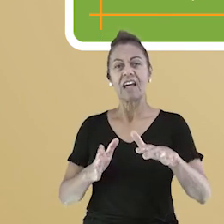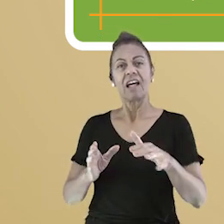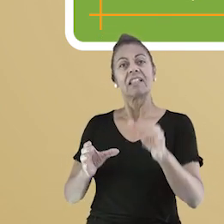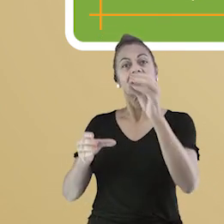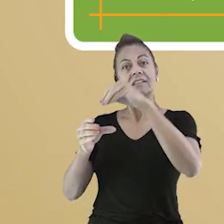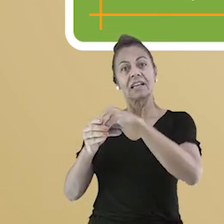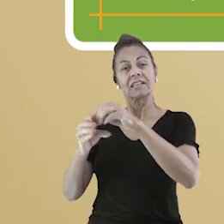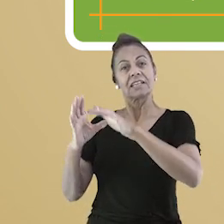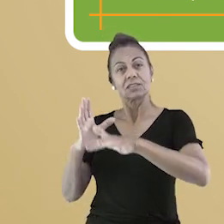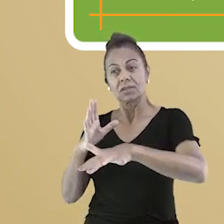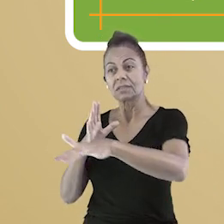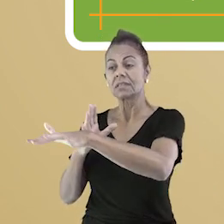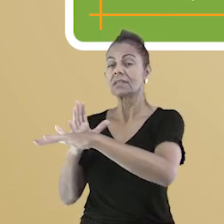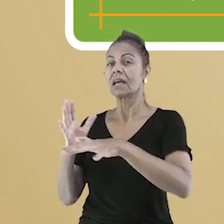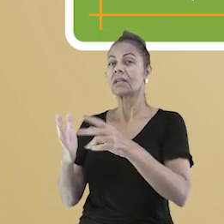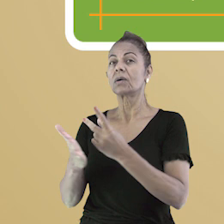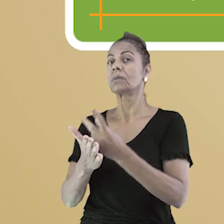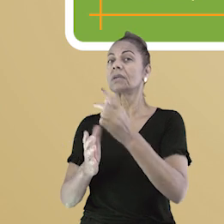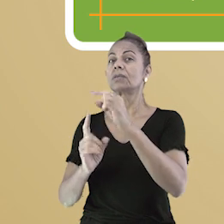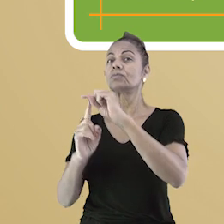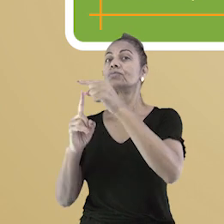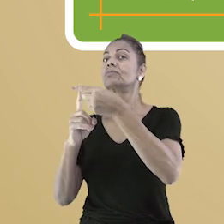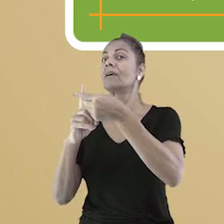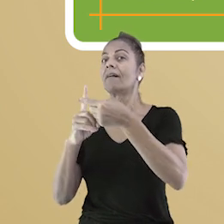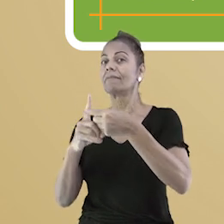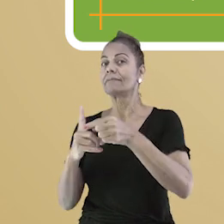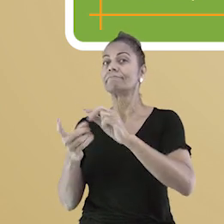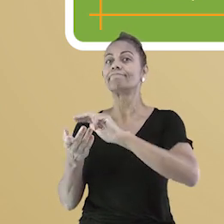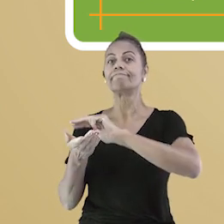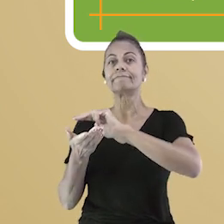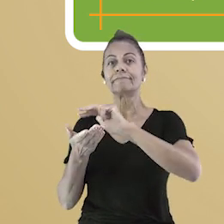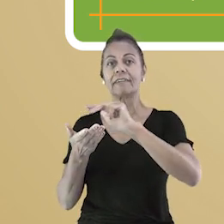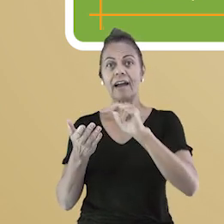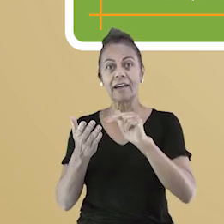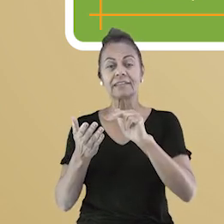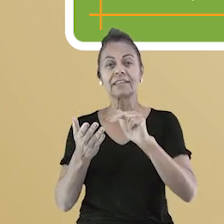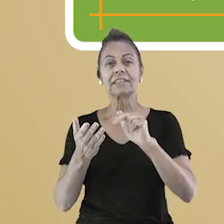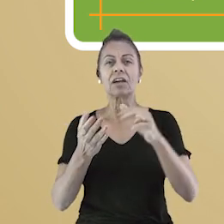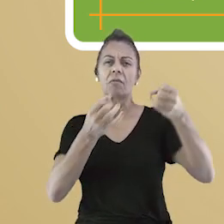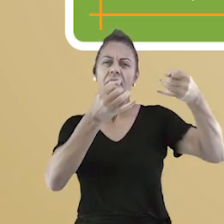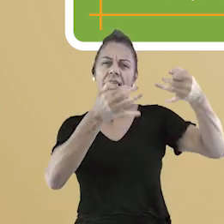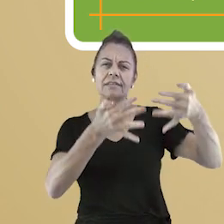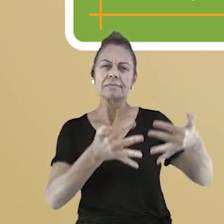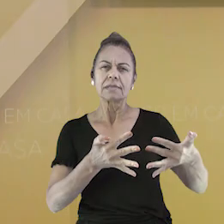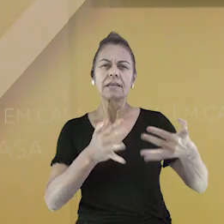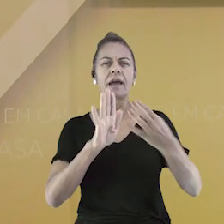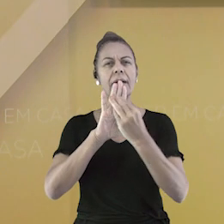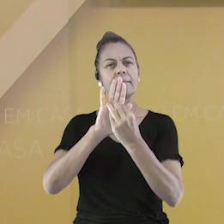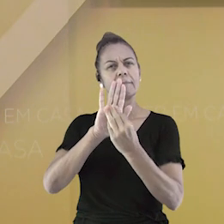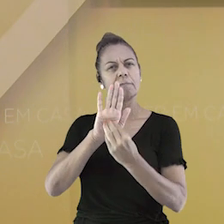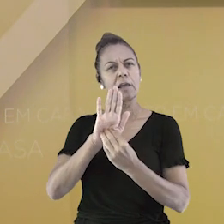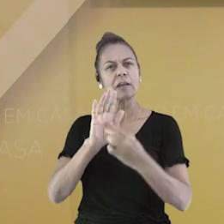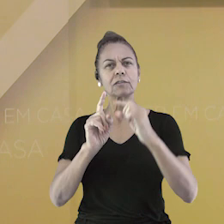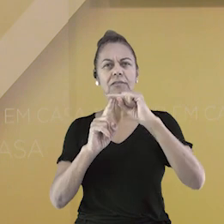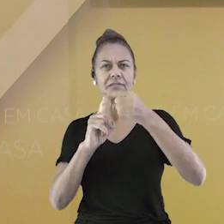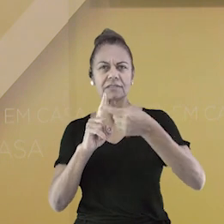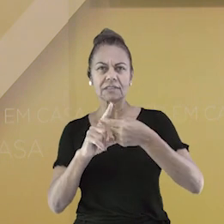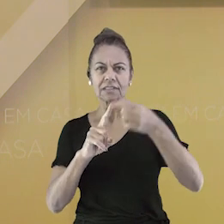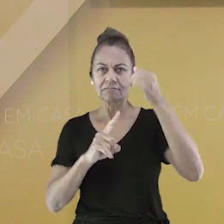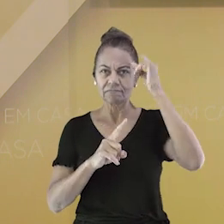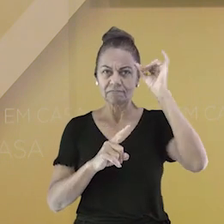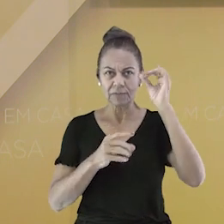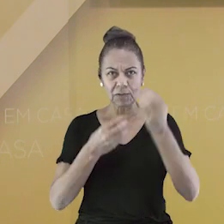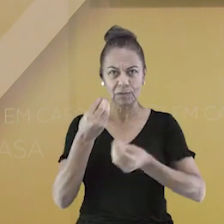questões sociais envolvidas na gravidez, abordando seus métodos contraceptivos. Nós vamos dar início à nossa